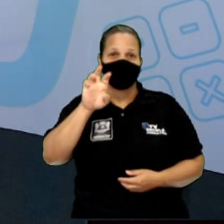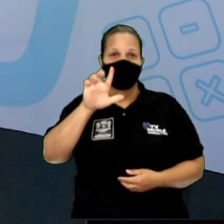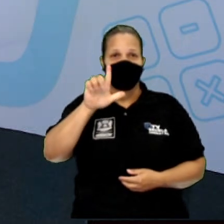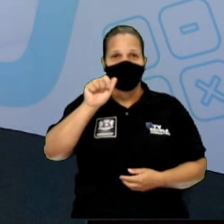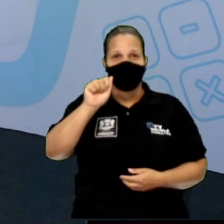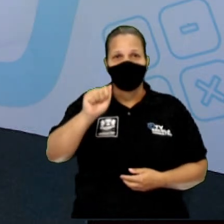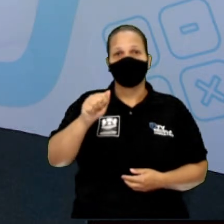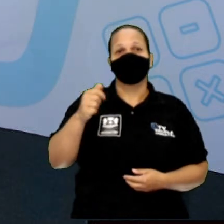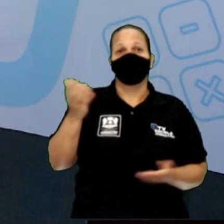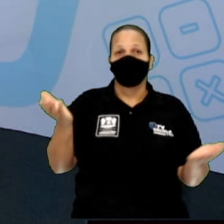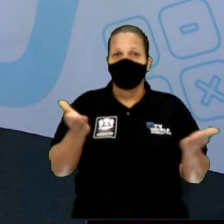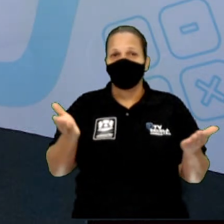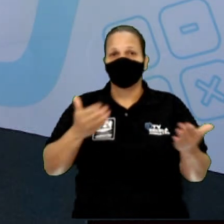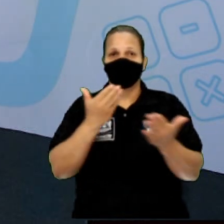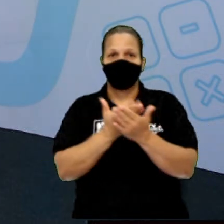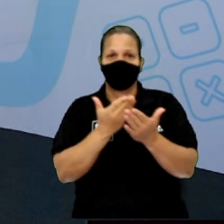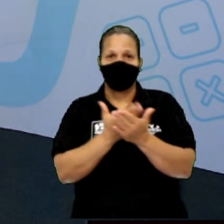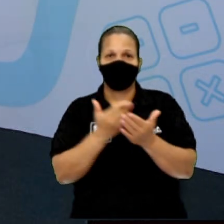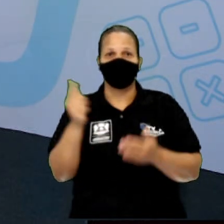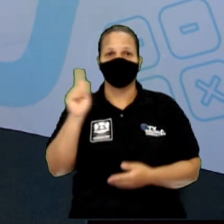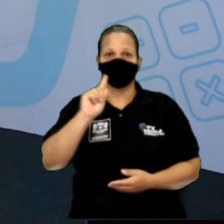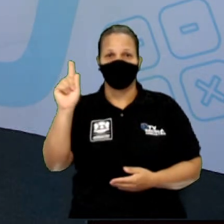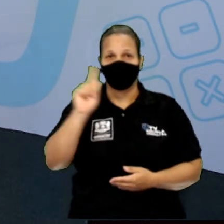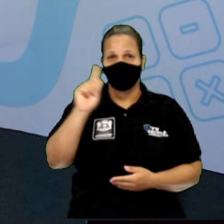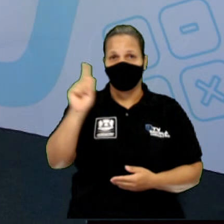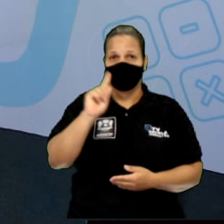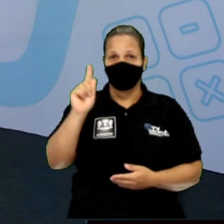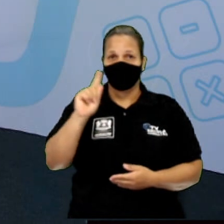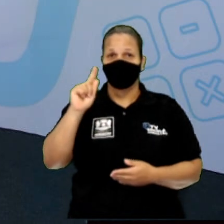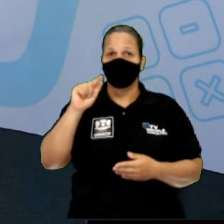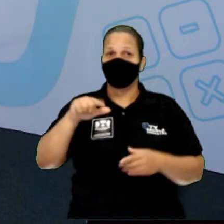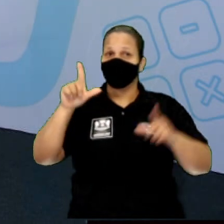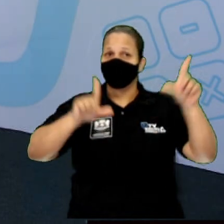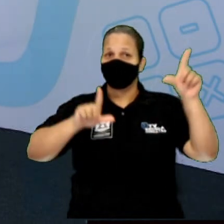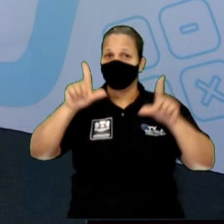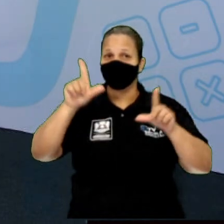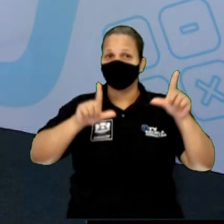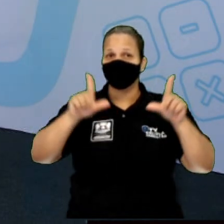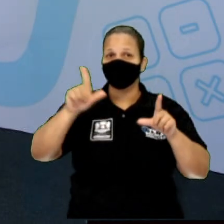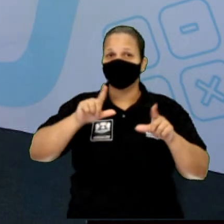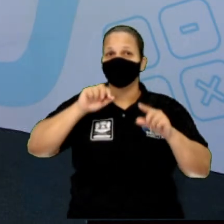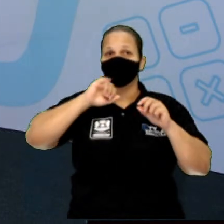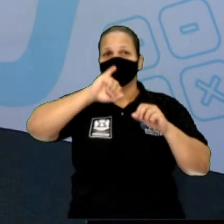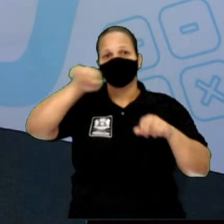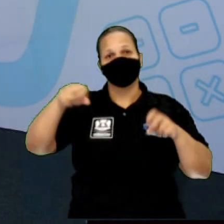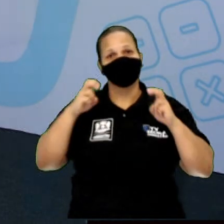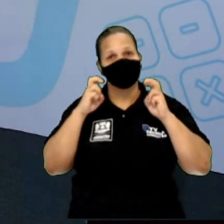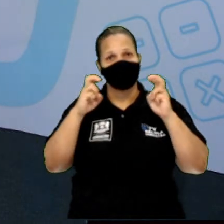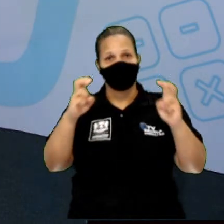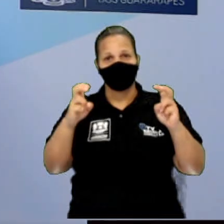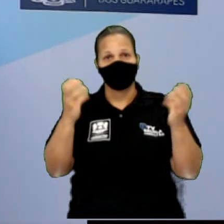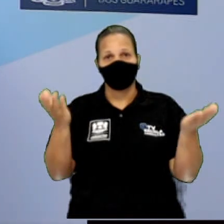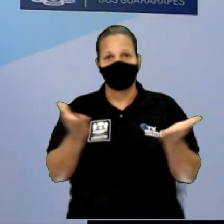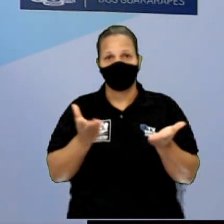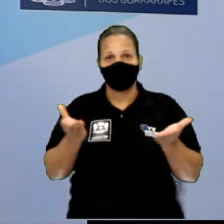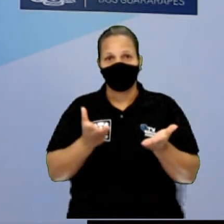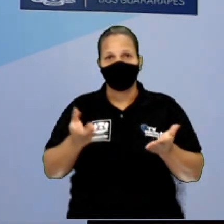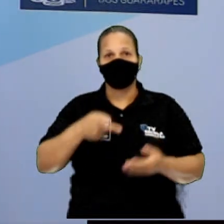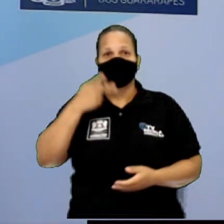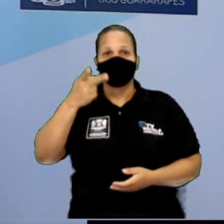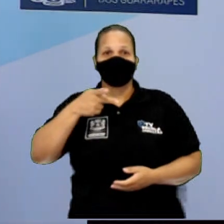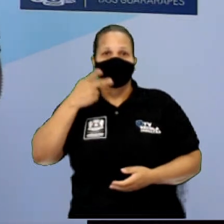sua TV Escola Jaboatão. Na nossa aula de hoje, nós vamos falar sobre os paralelos